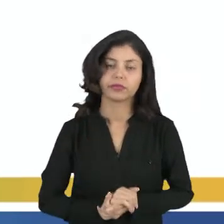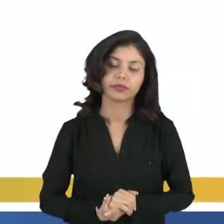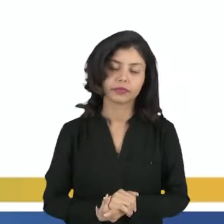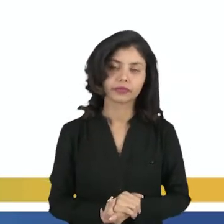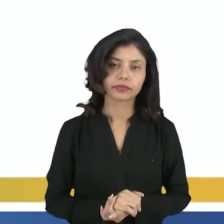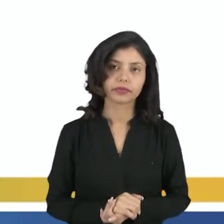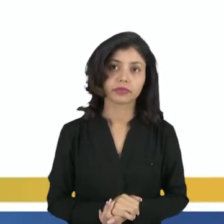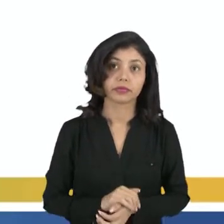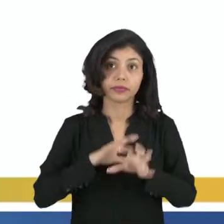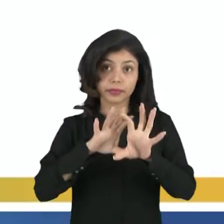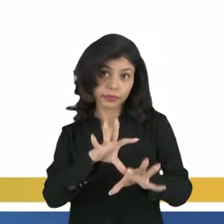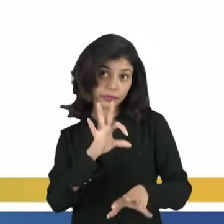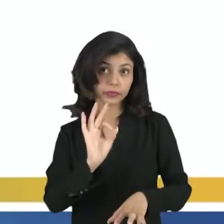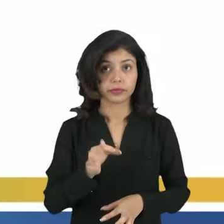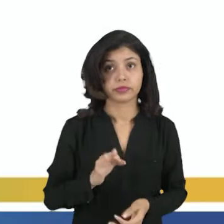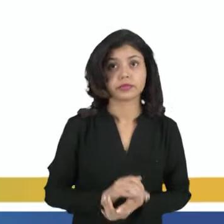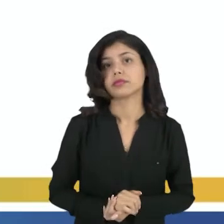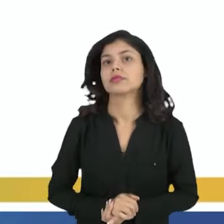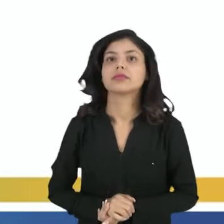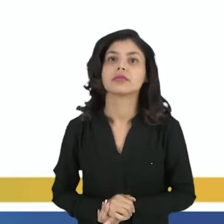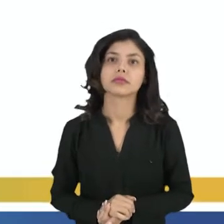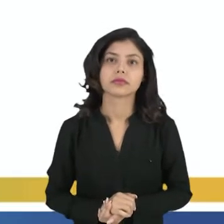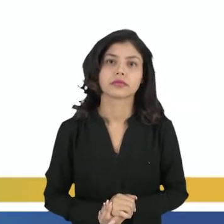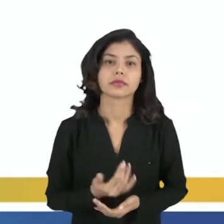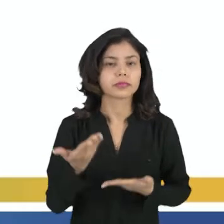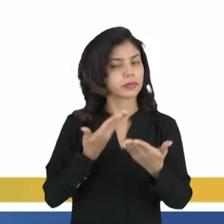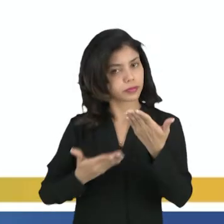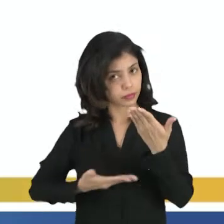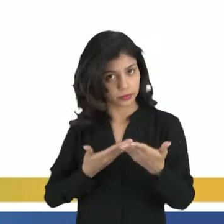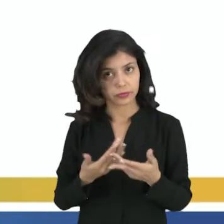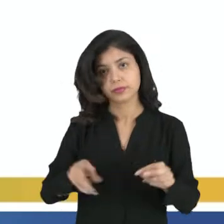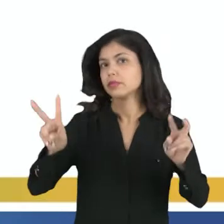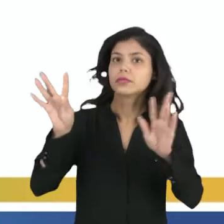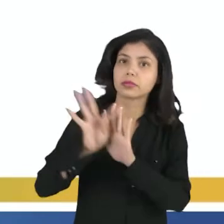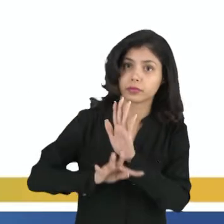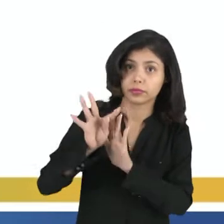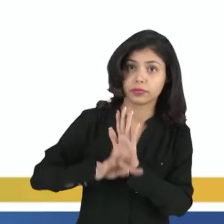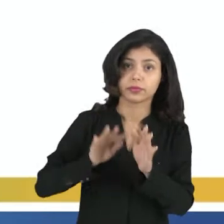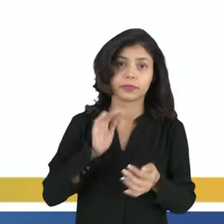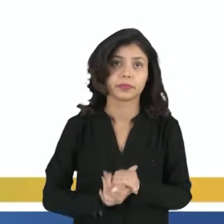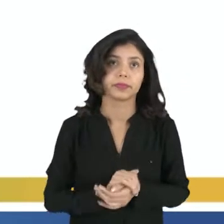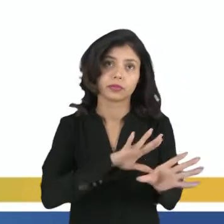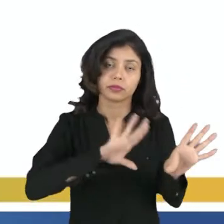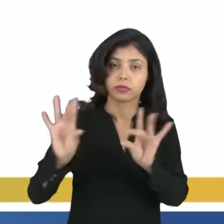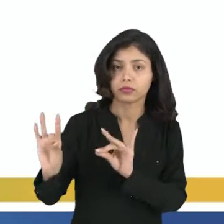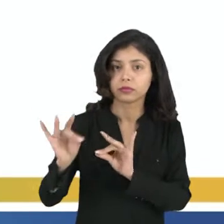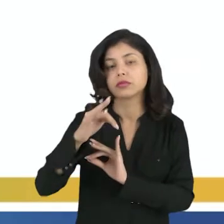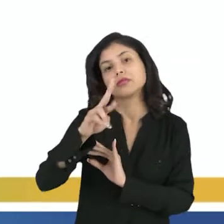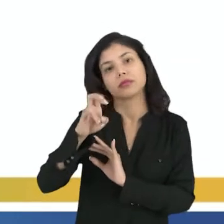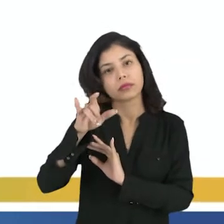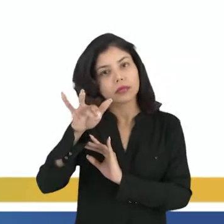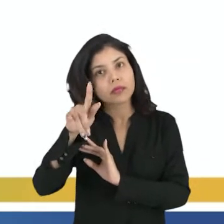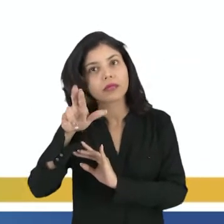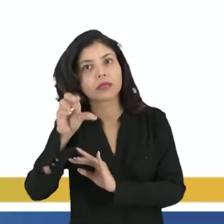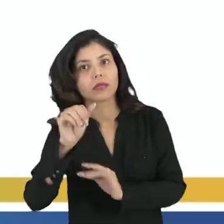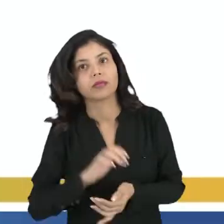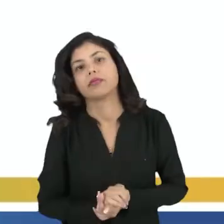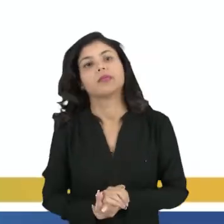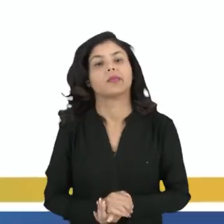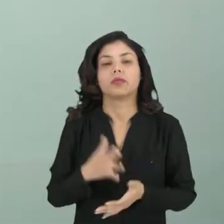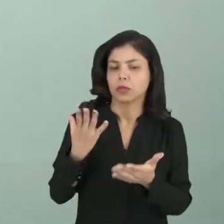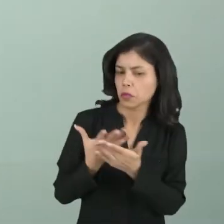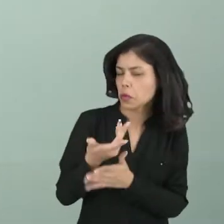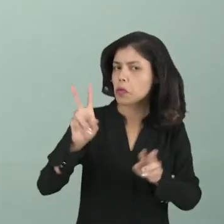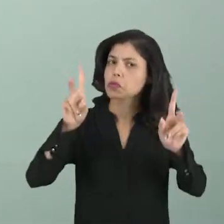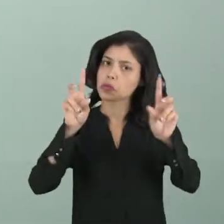diferente. Tá certo? Então, essa relação entre os textos, por isso que ele colocou a intertextualidade. Eu pego